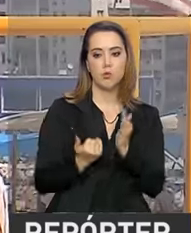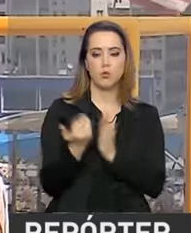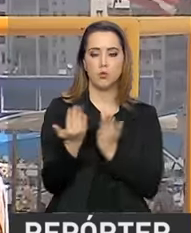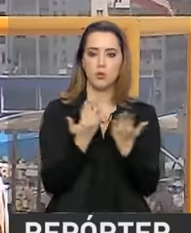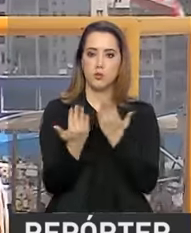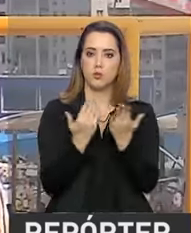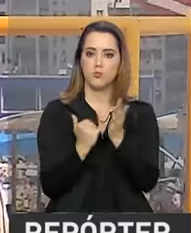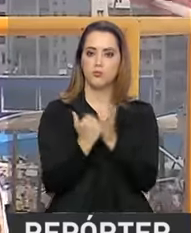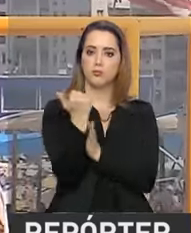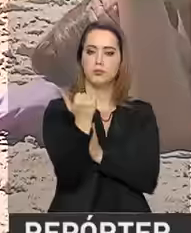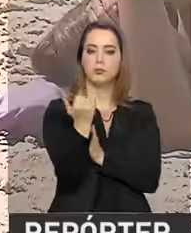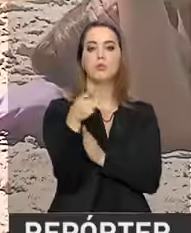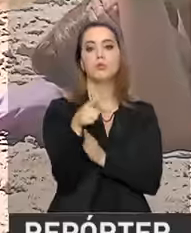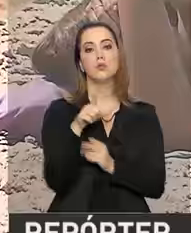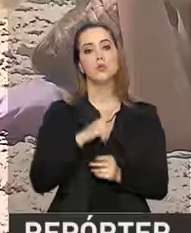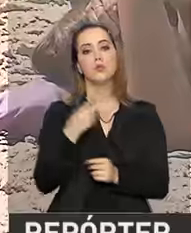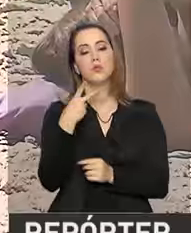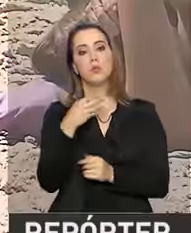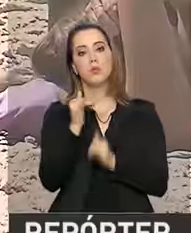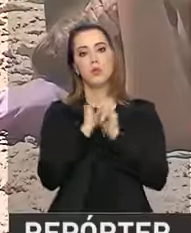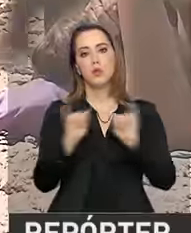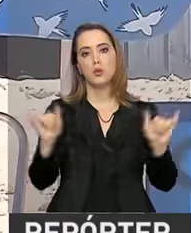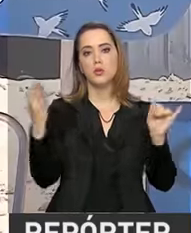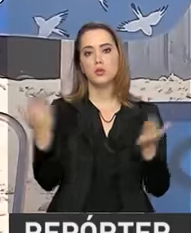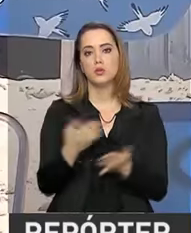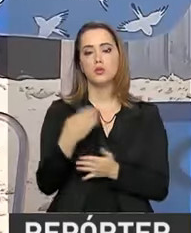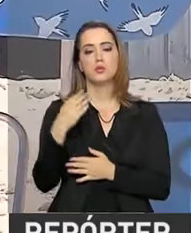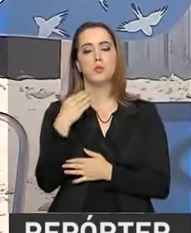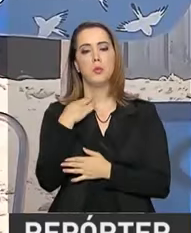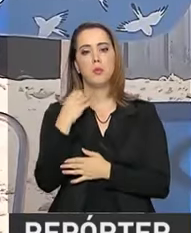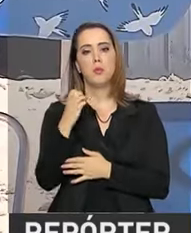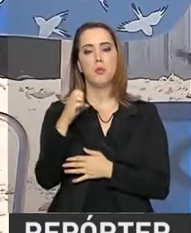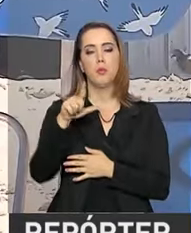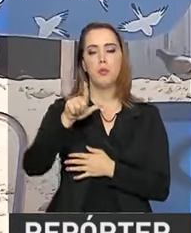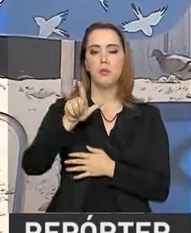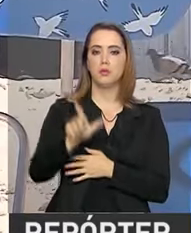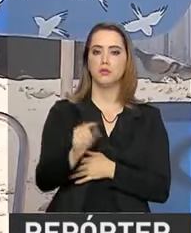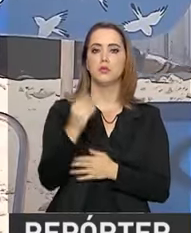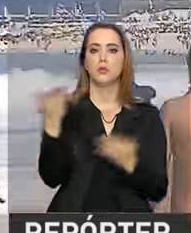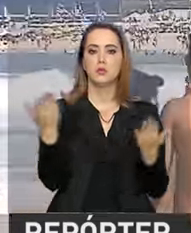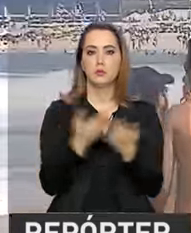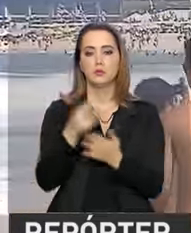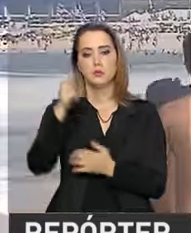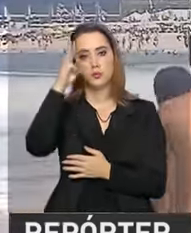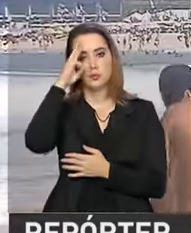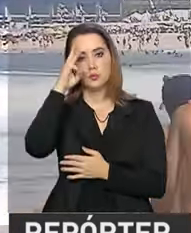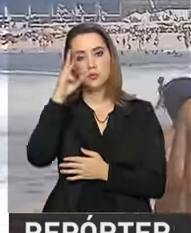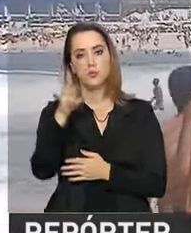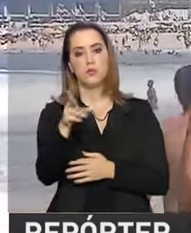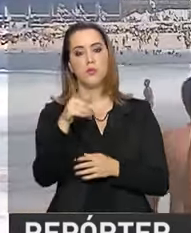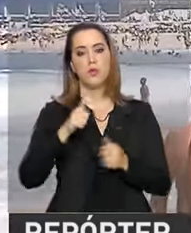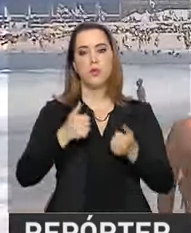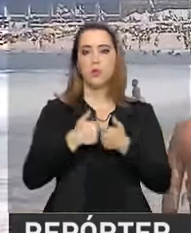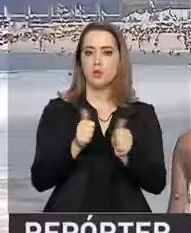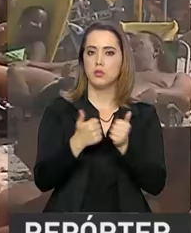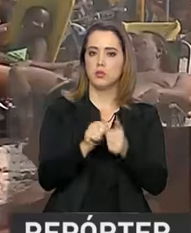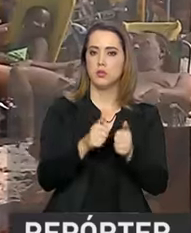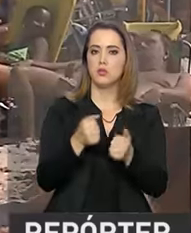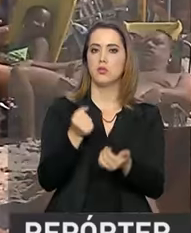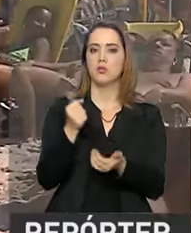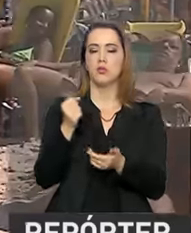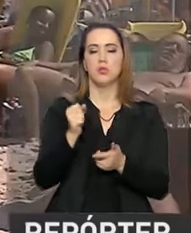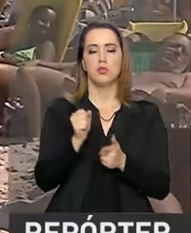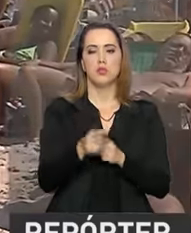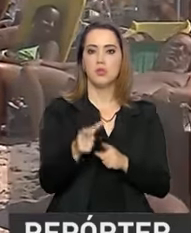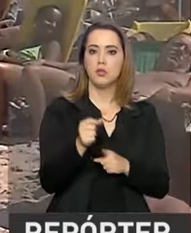passado de acordo com as informações divulgadas pelo banco central nesta terça-feira despesas com transporte e aluguel também tiveram